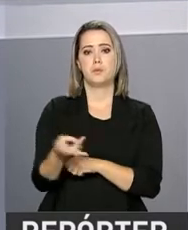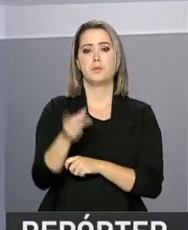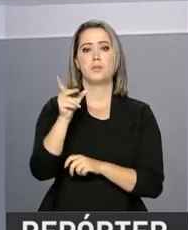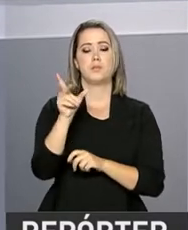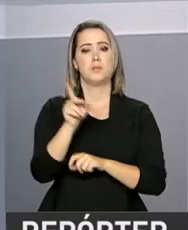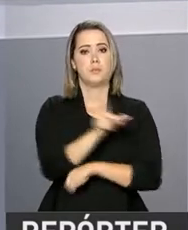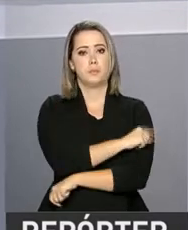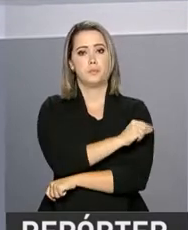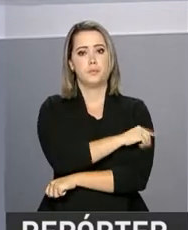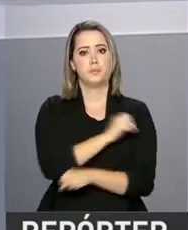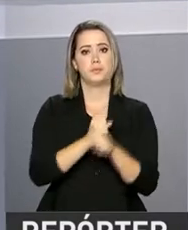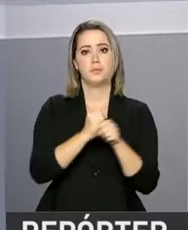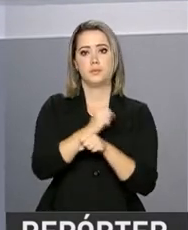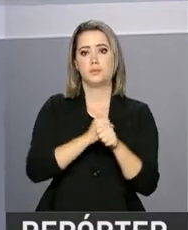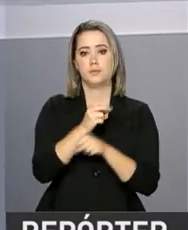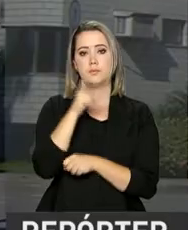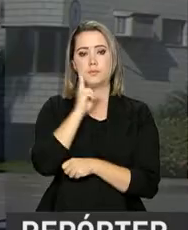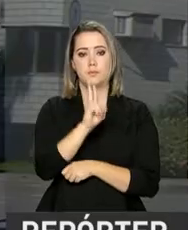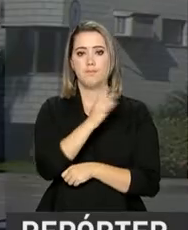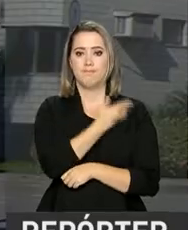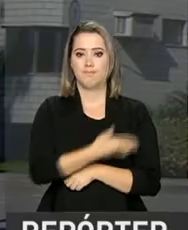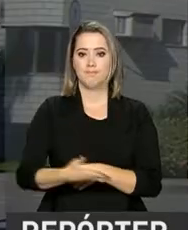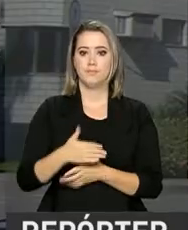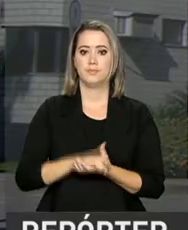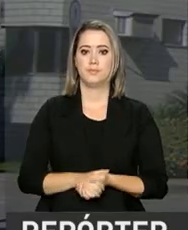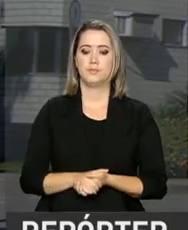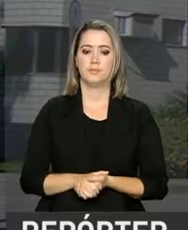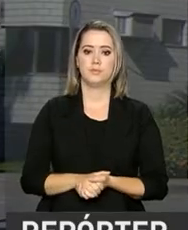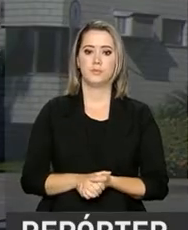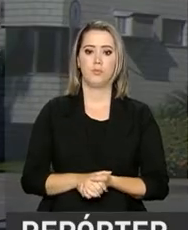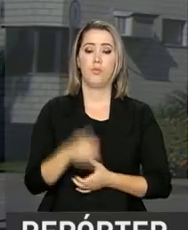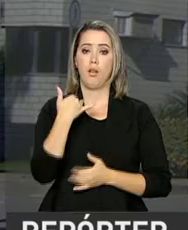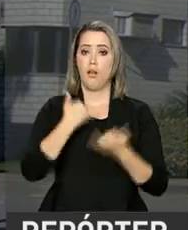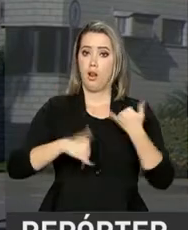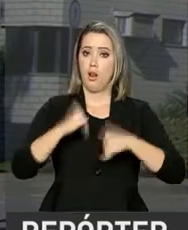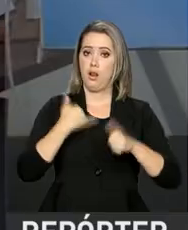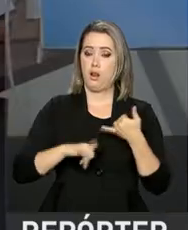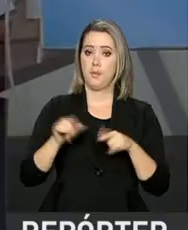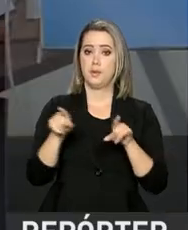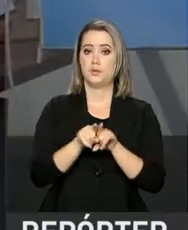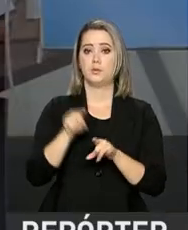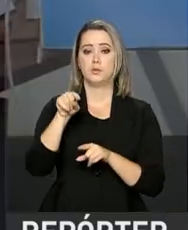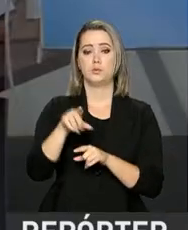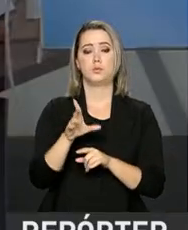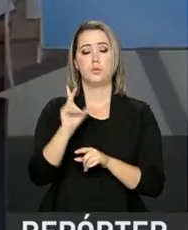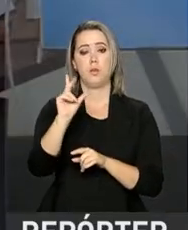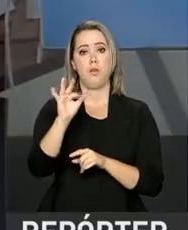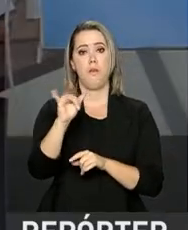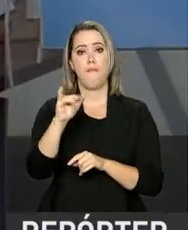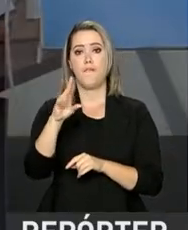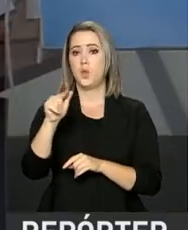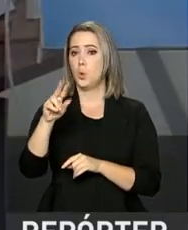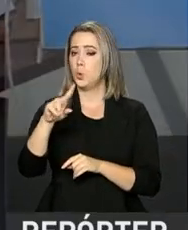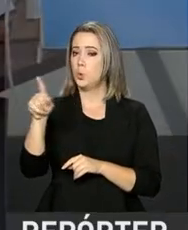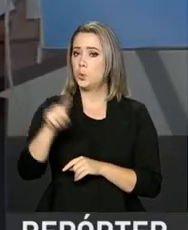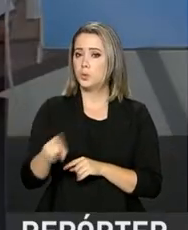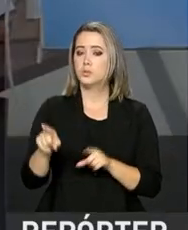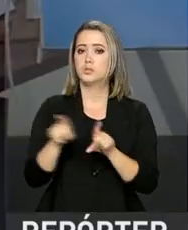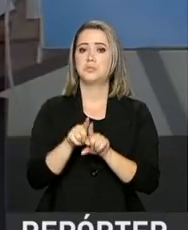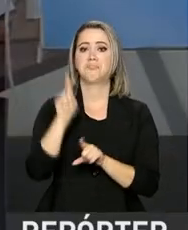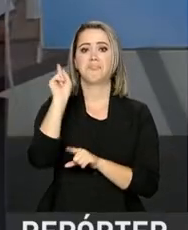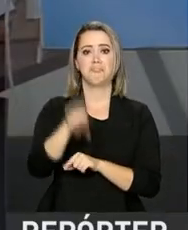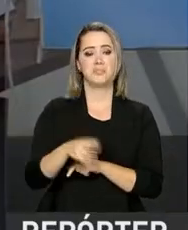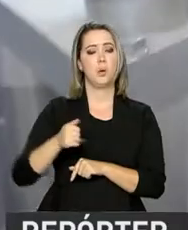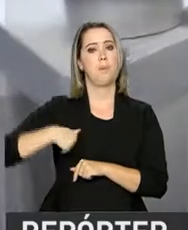reportagem de natália melo o laboratório biomanguinhos da fundação oswaldo cruz é o maior fabricante